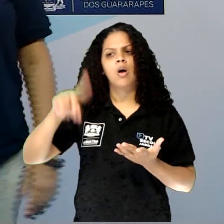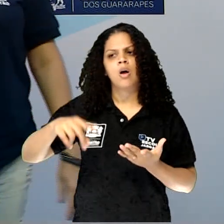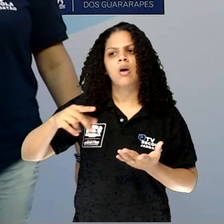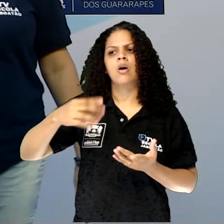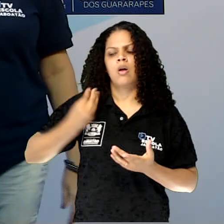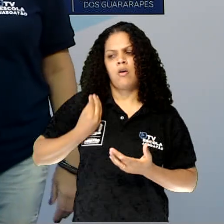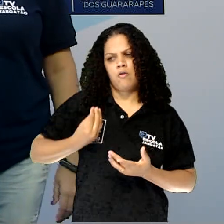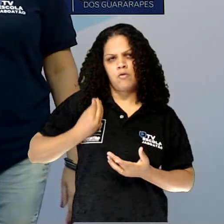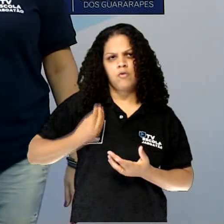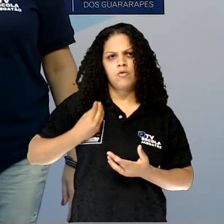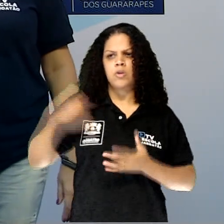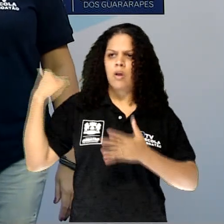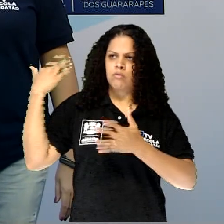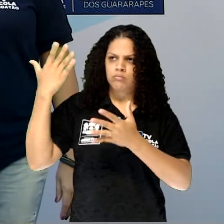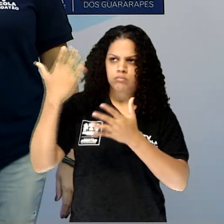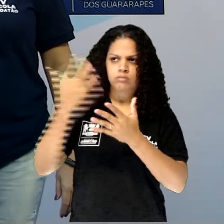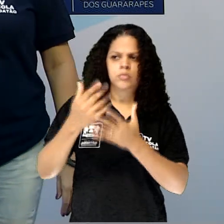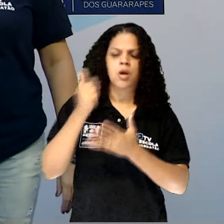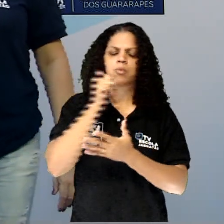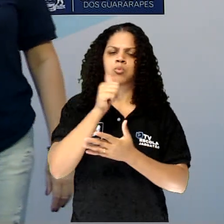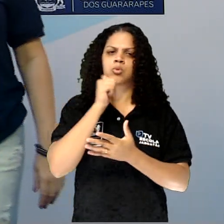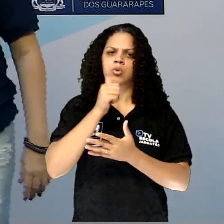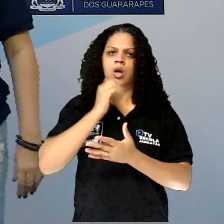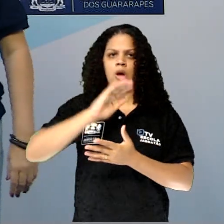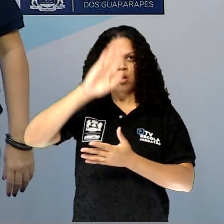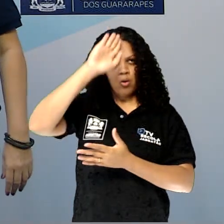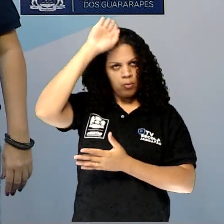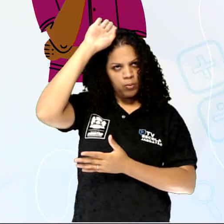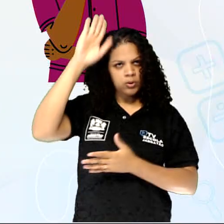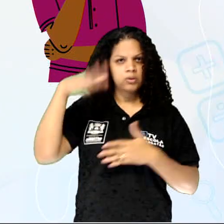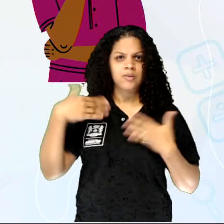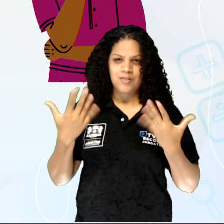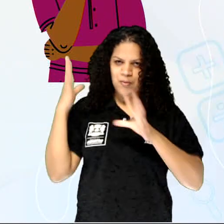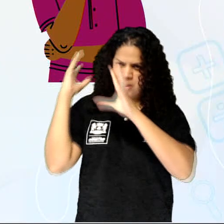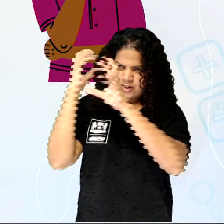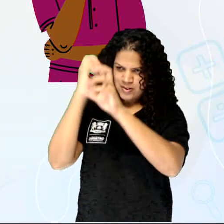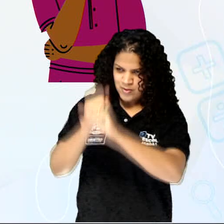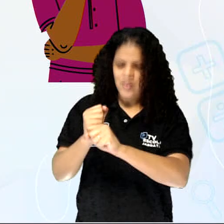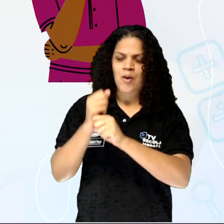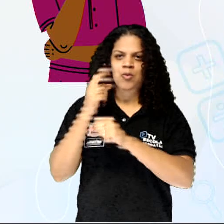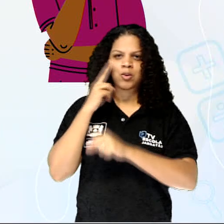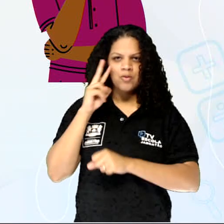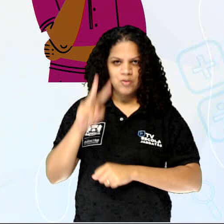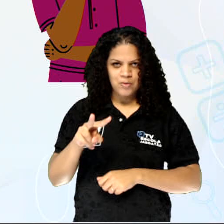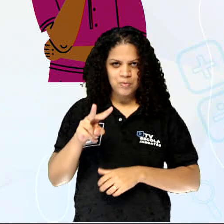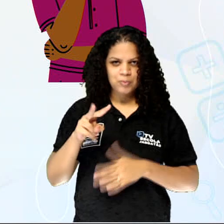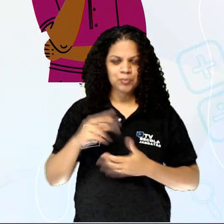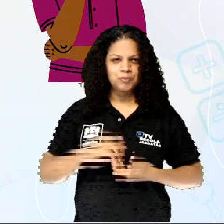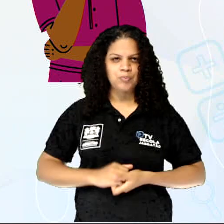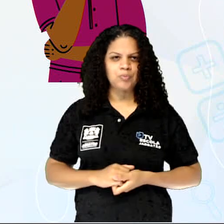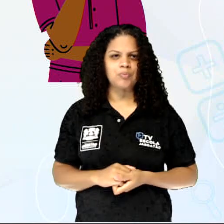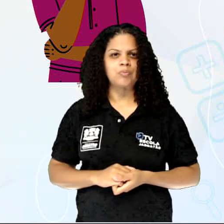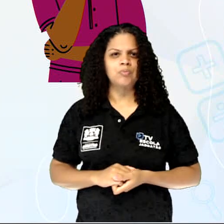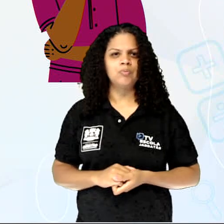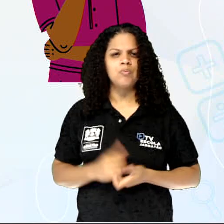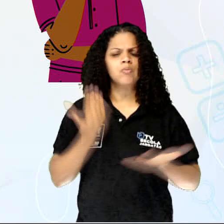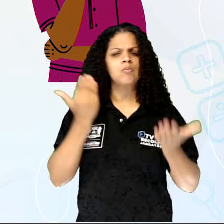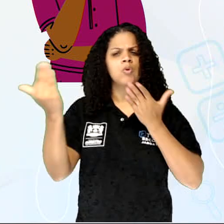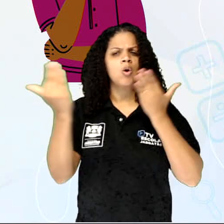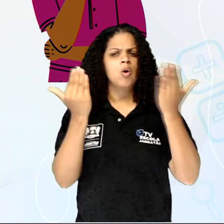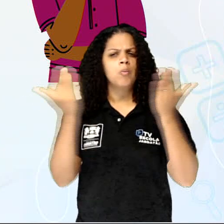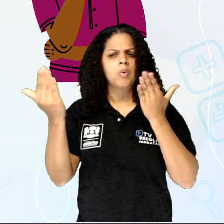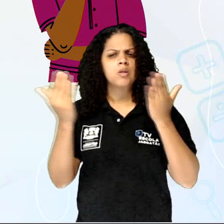nós estamos estudando. Bem, vamos revisar o que a gente viu até agora? Faça uma comparação